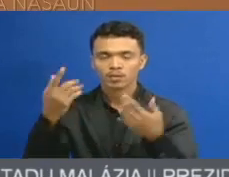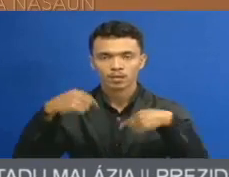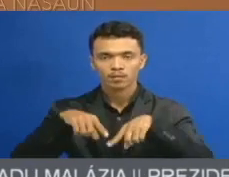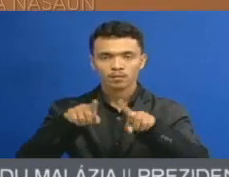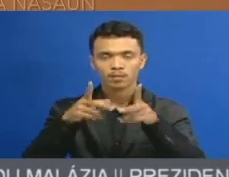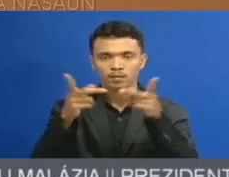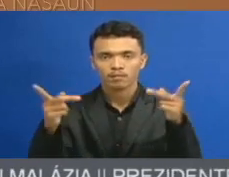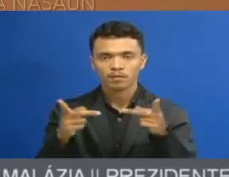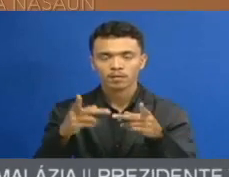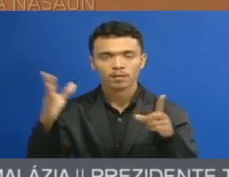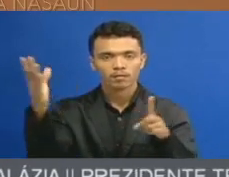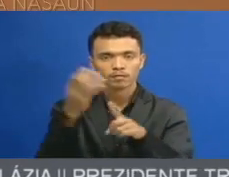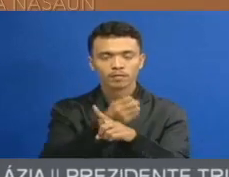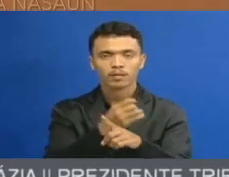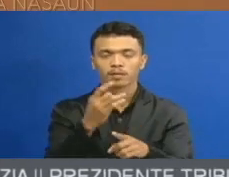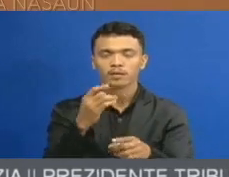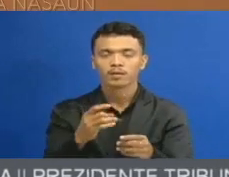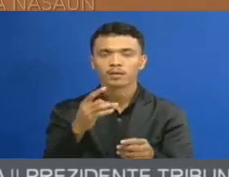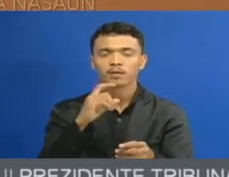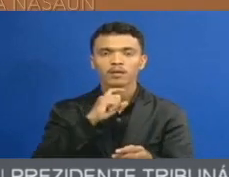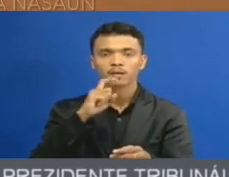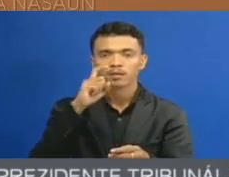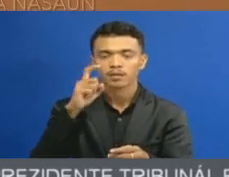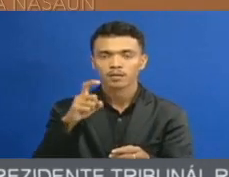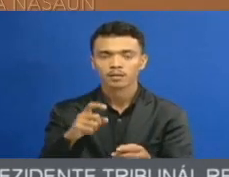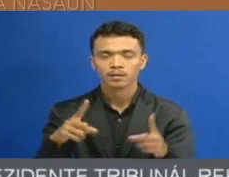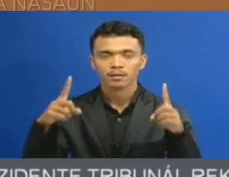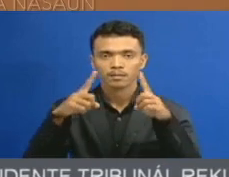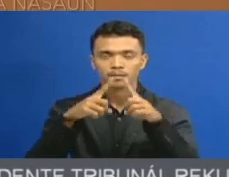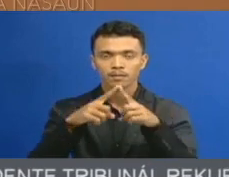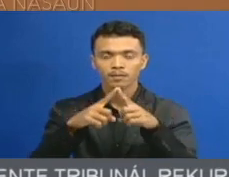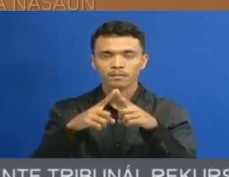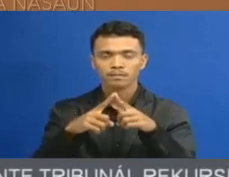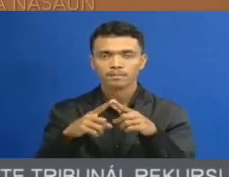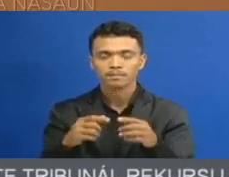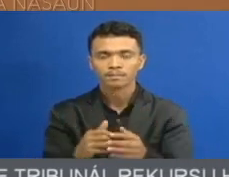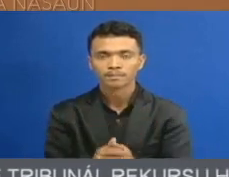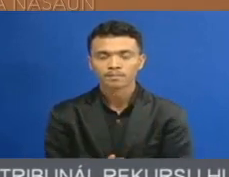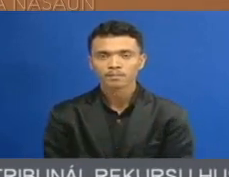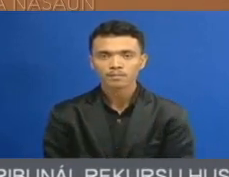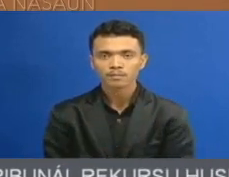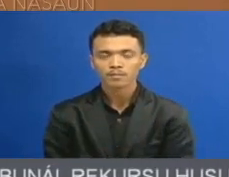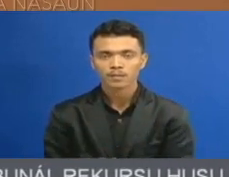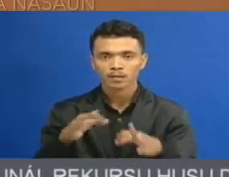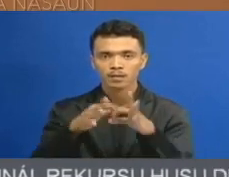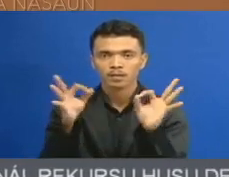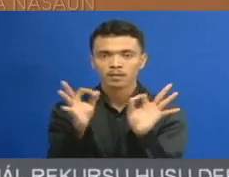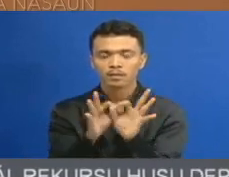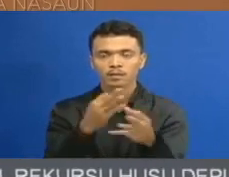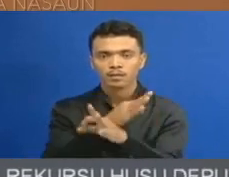dit mag airin nobi metros ne ba baisa tensão ba airin media tensão ne instalar mata